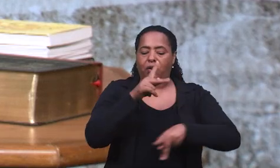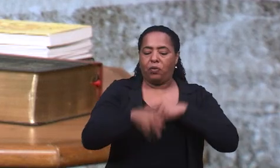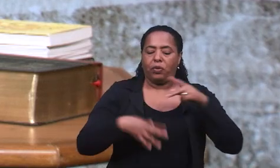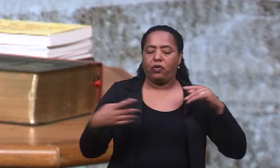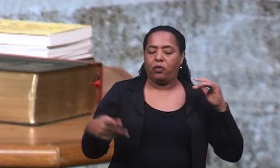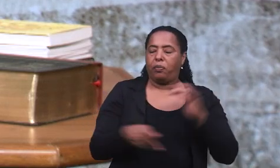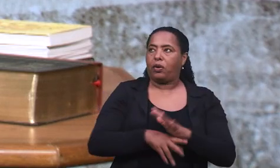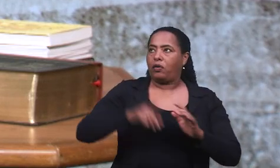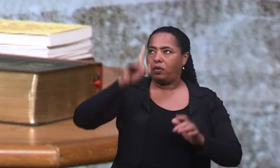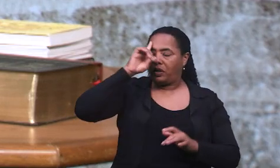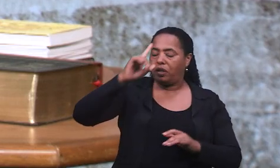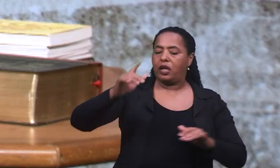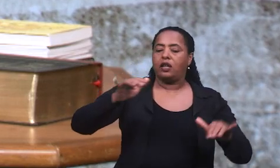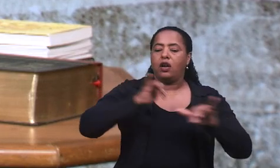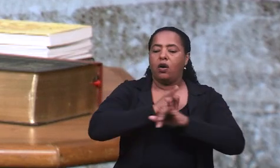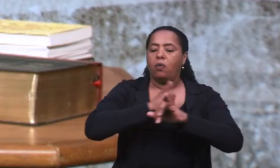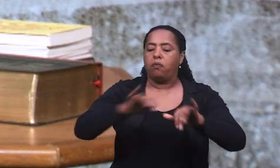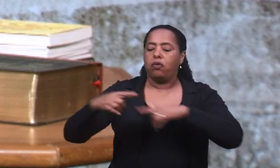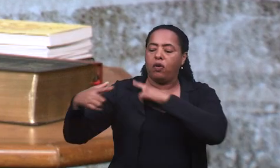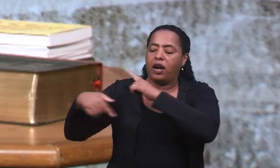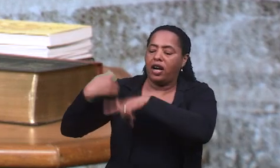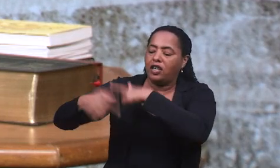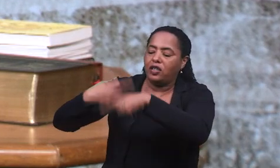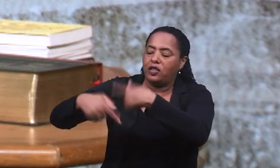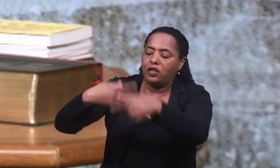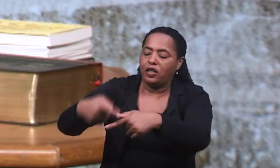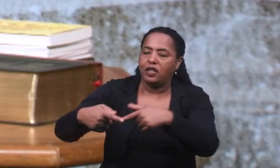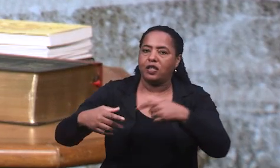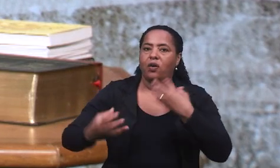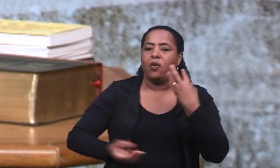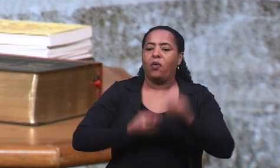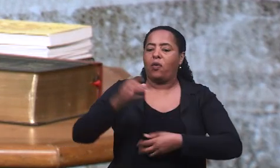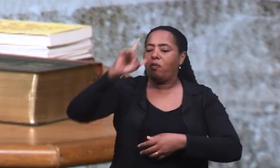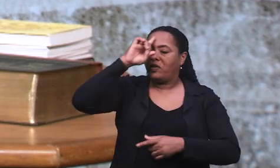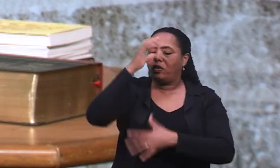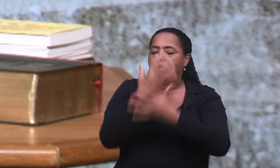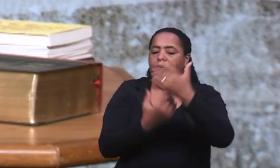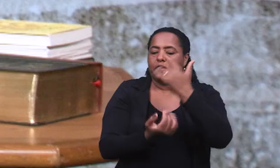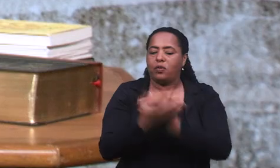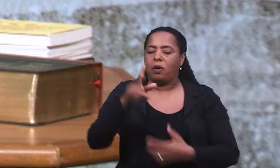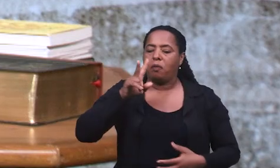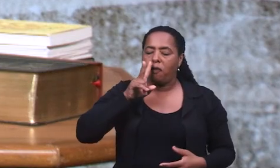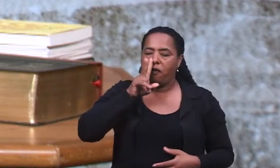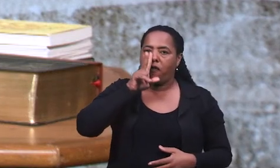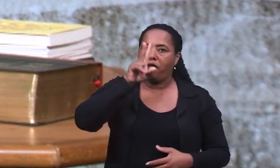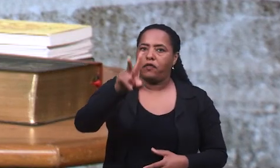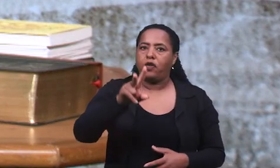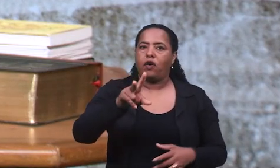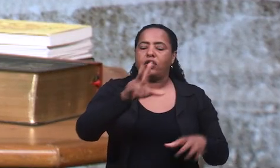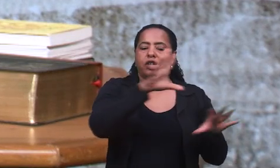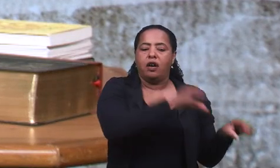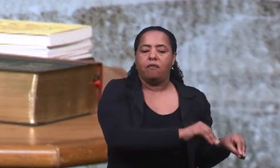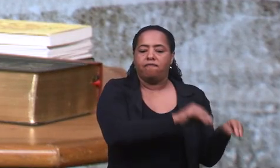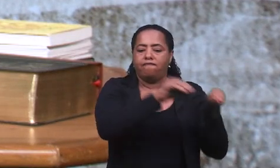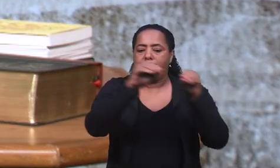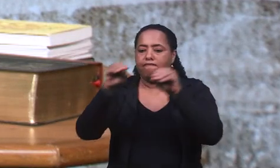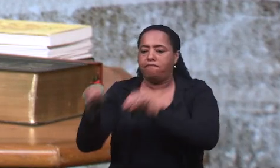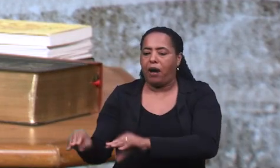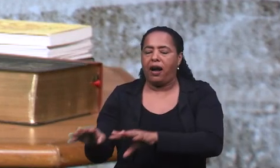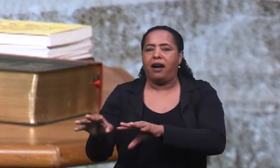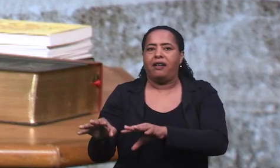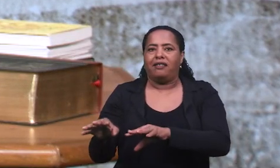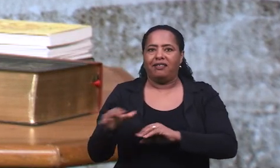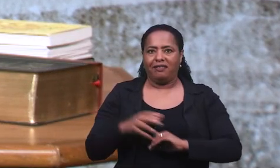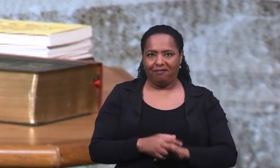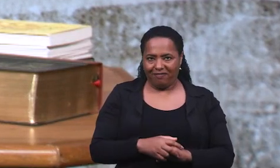povo contassem aos seus filhos como Deus, com mão forte, retiraria o seu povo da escravidão na terra